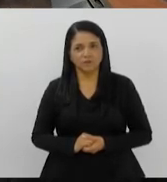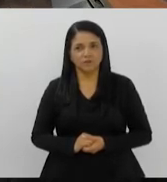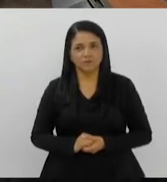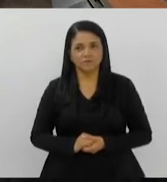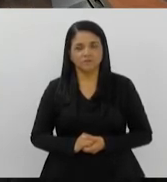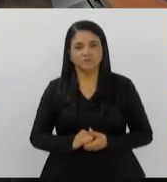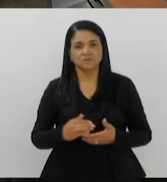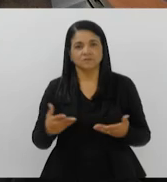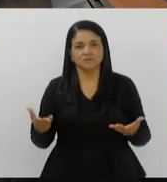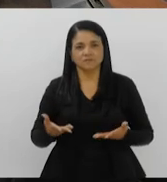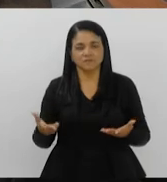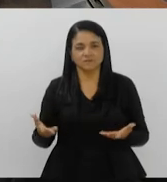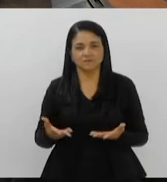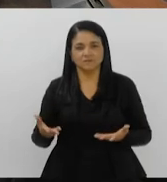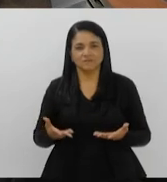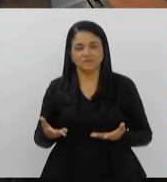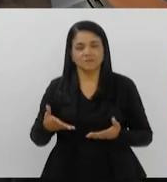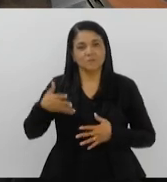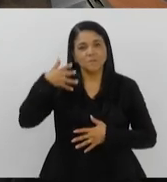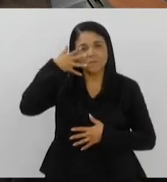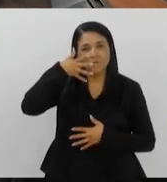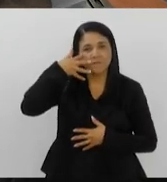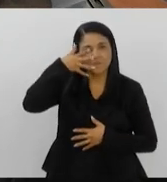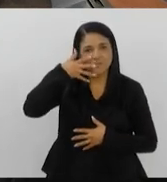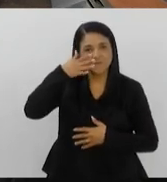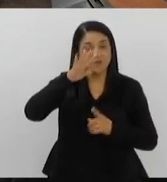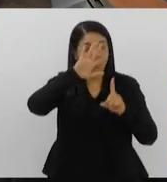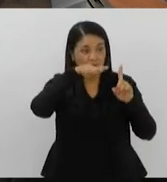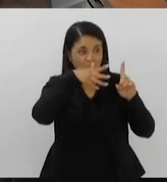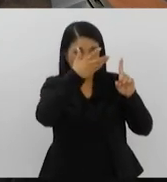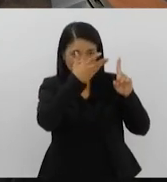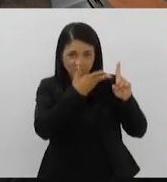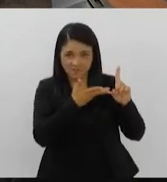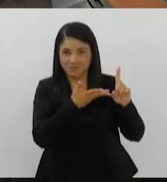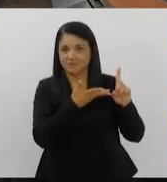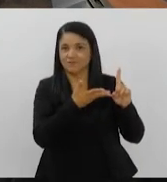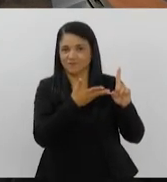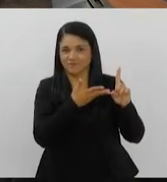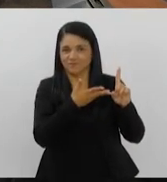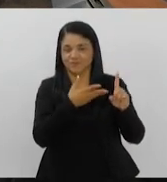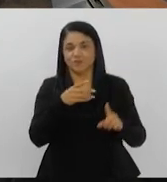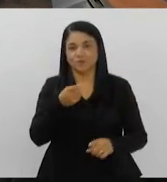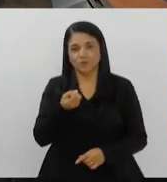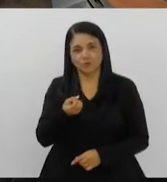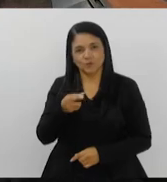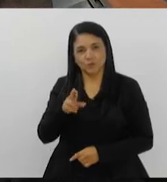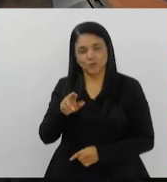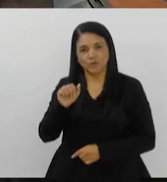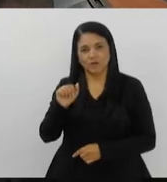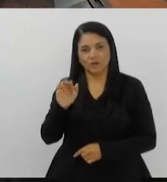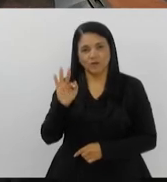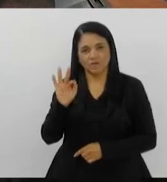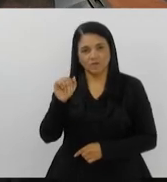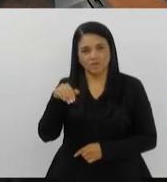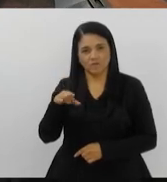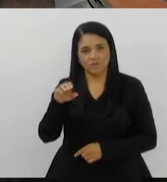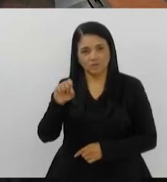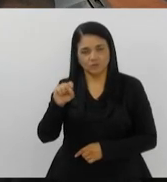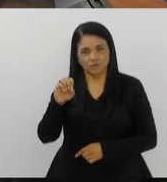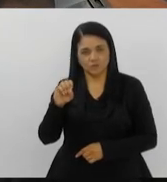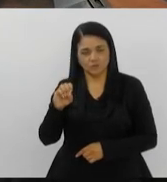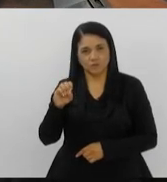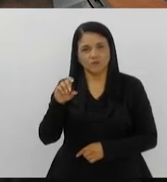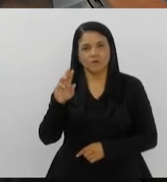e agora com a palavra o homenageado Dr Afonso Henrique destre